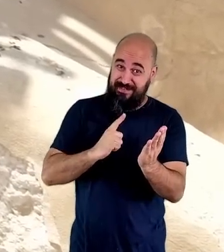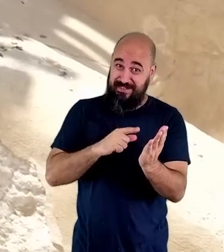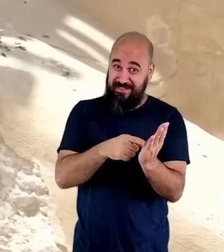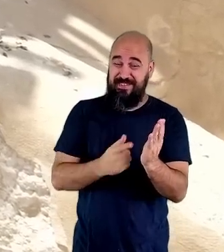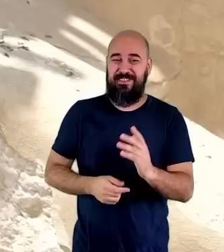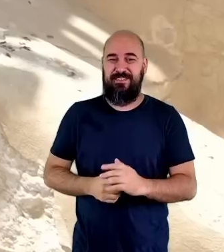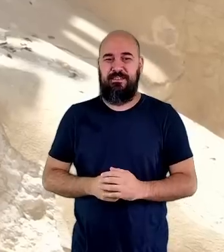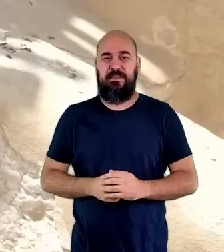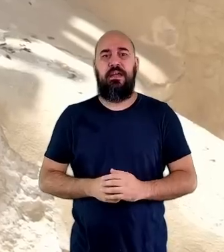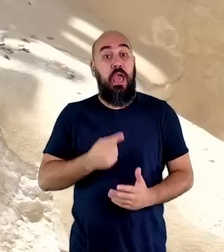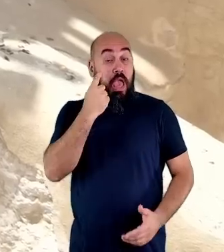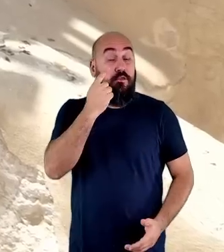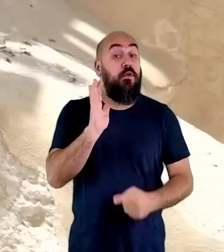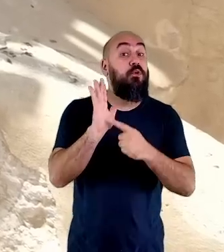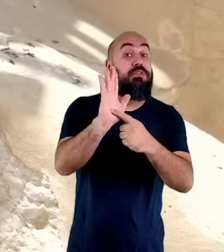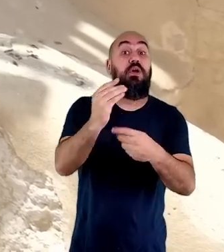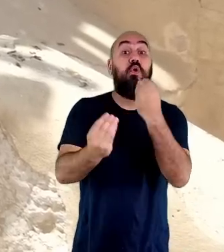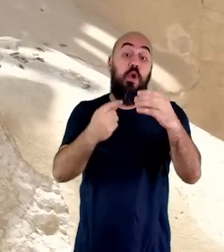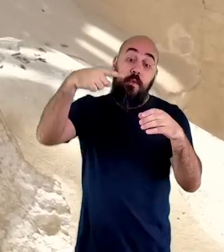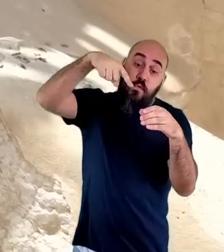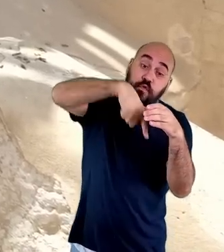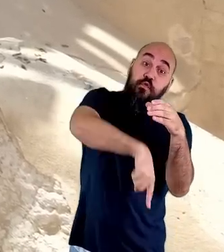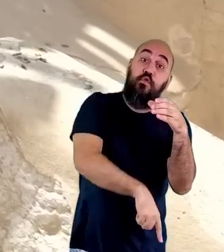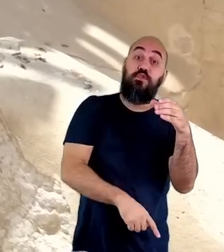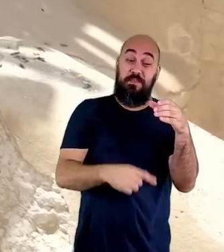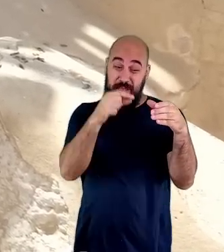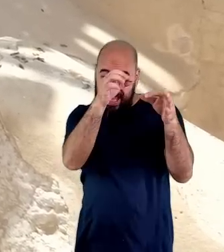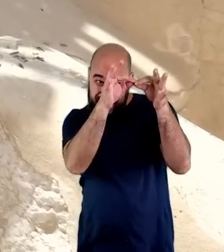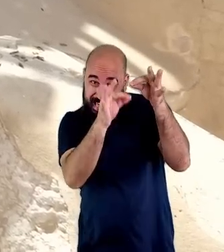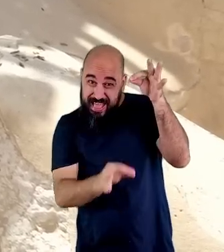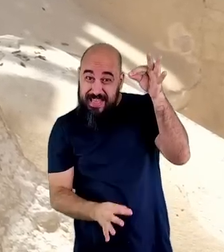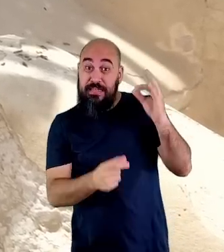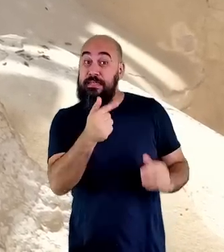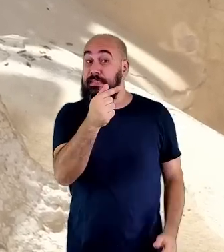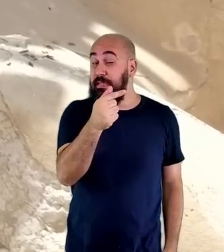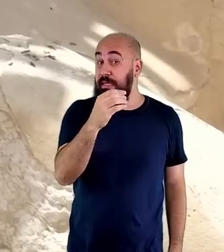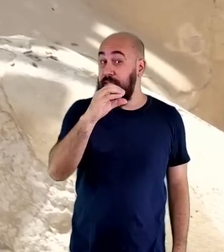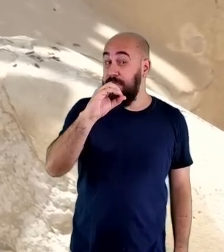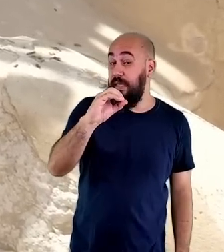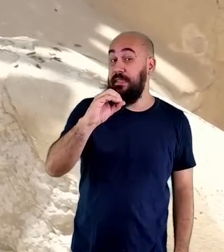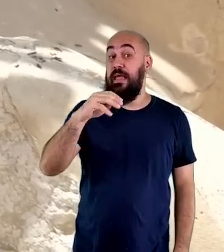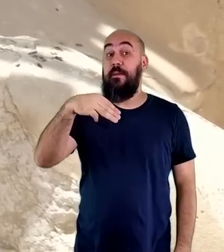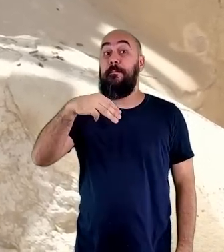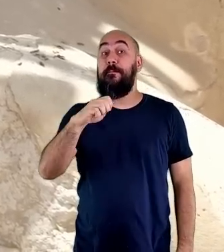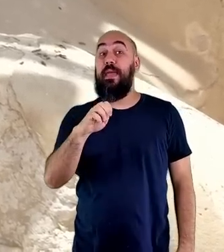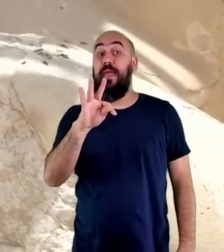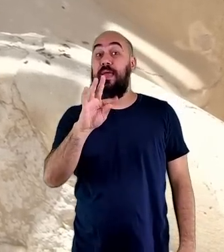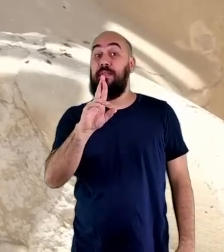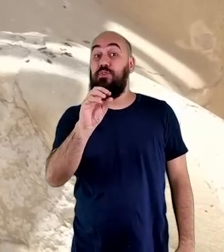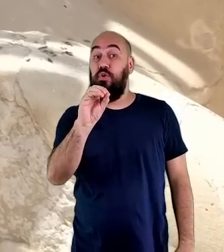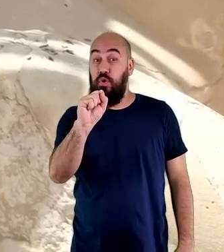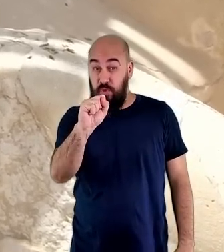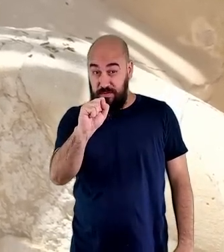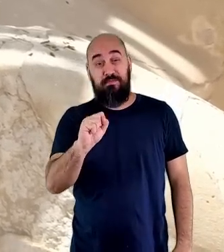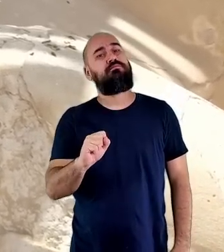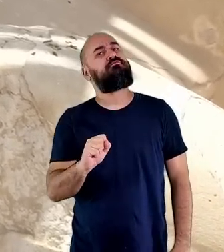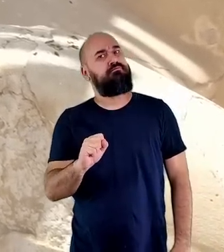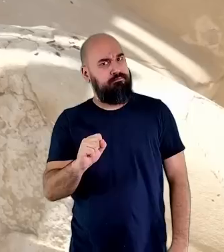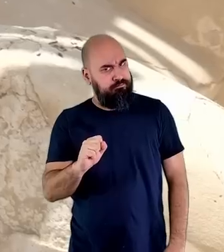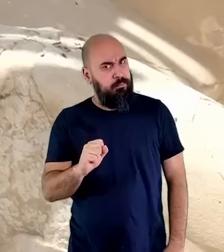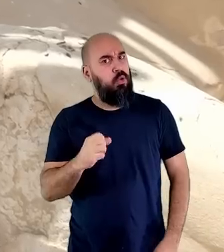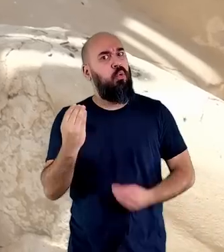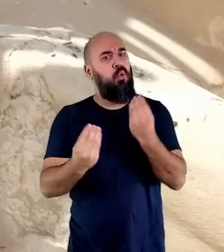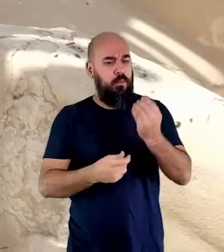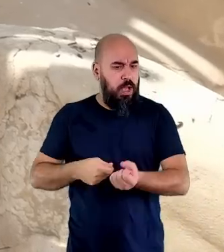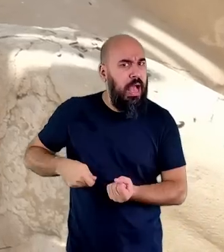70 metros de profundidade para encontrar água. Aí você fica imaginando como é que você cava isto na areia, com